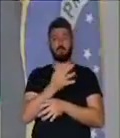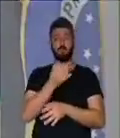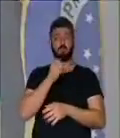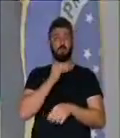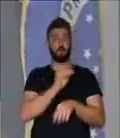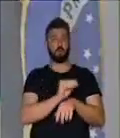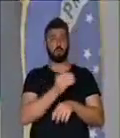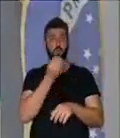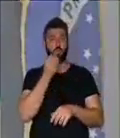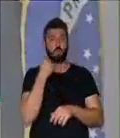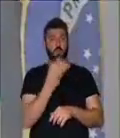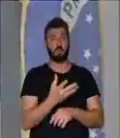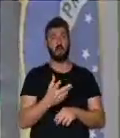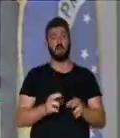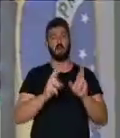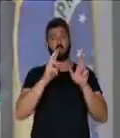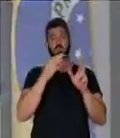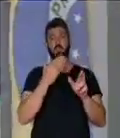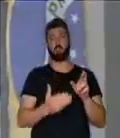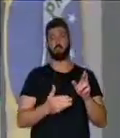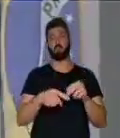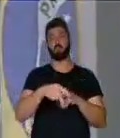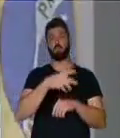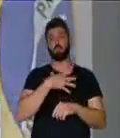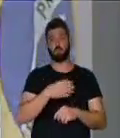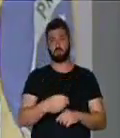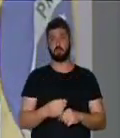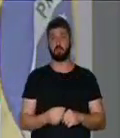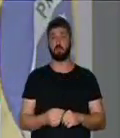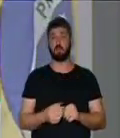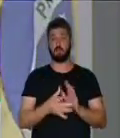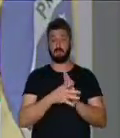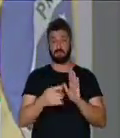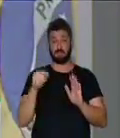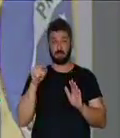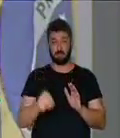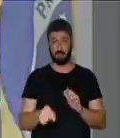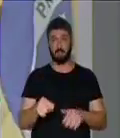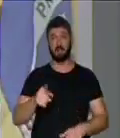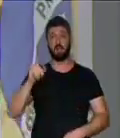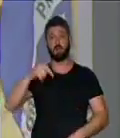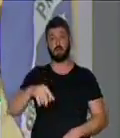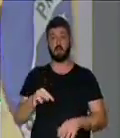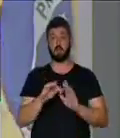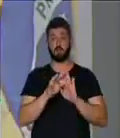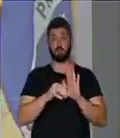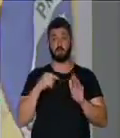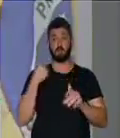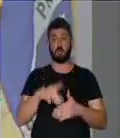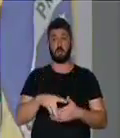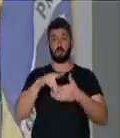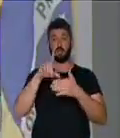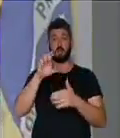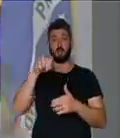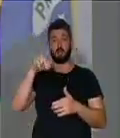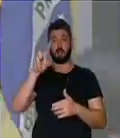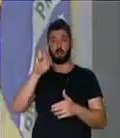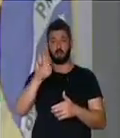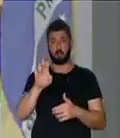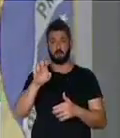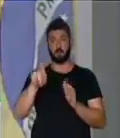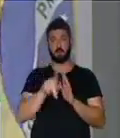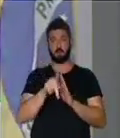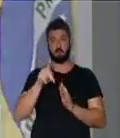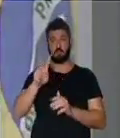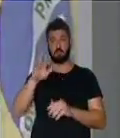possam criar oportunidades e esperanças para educar os seus filhos. Esse destaque é um texto da nossa líder, deputada Leandre, do Partido Verde do